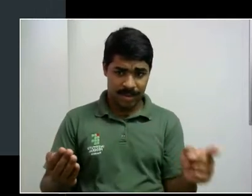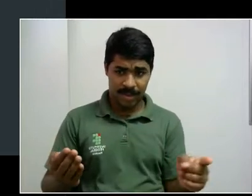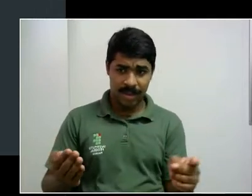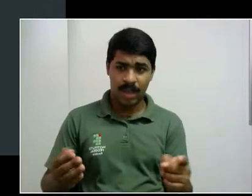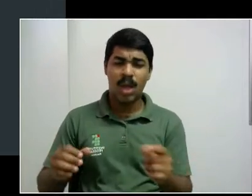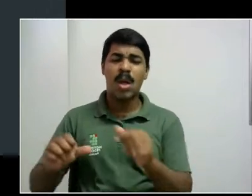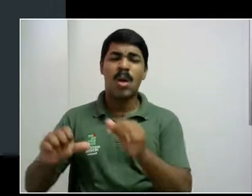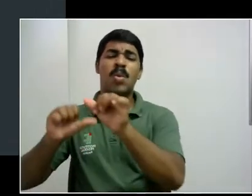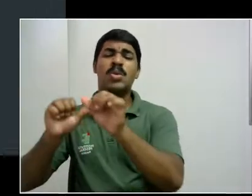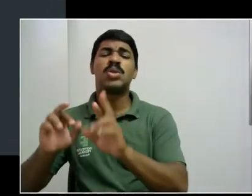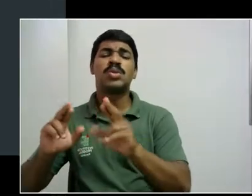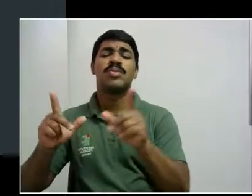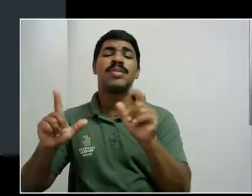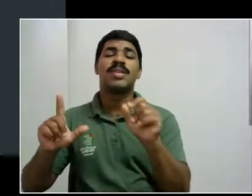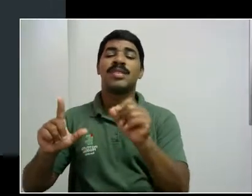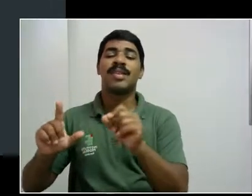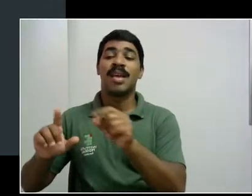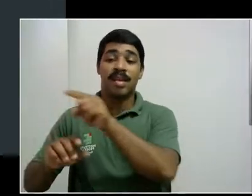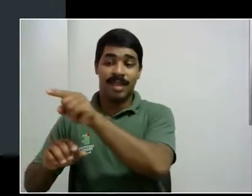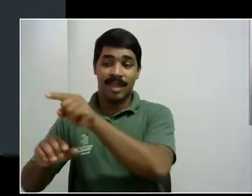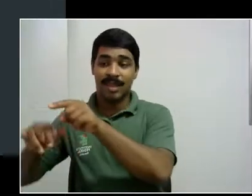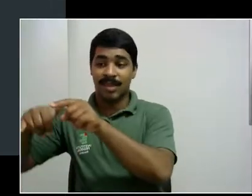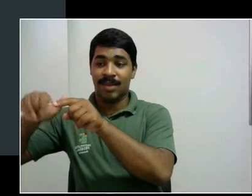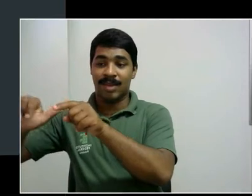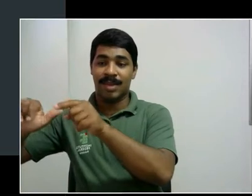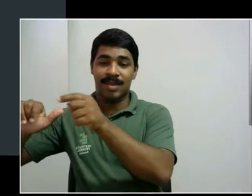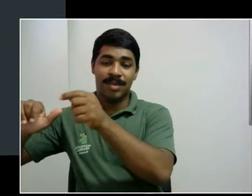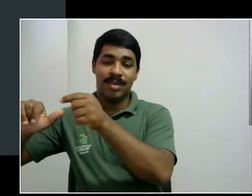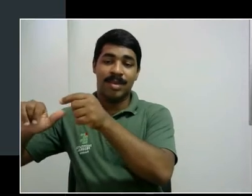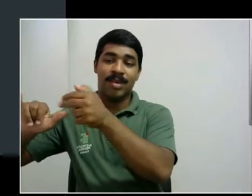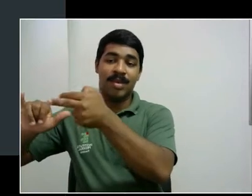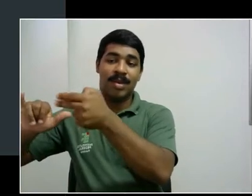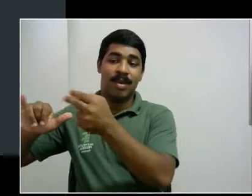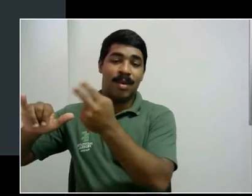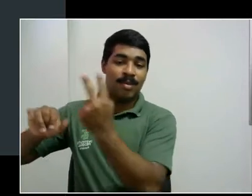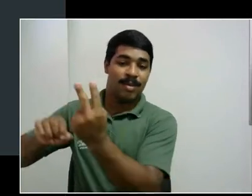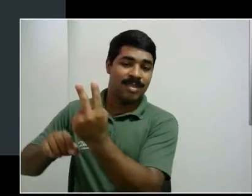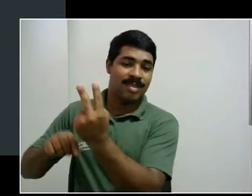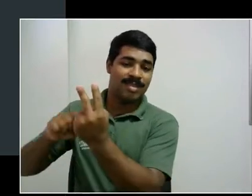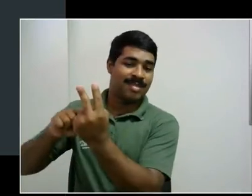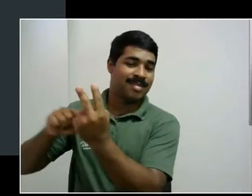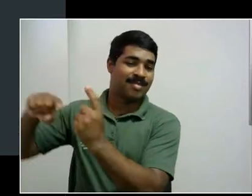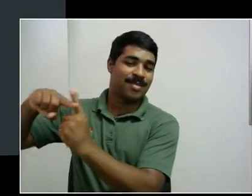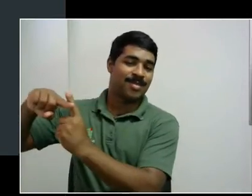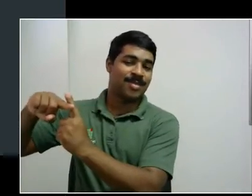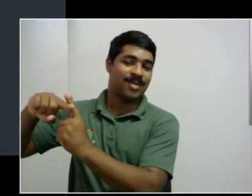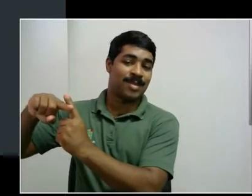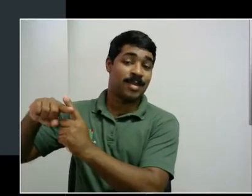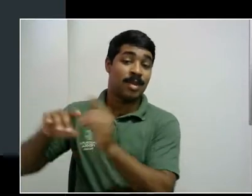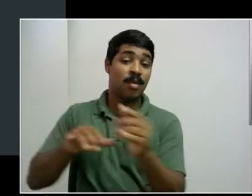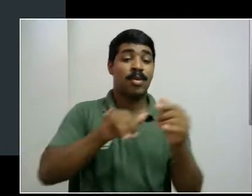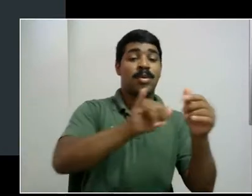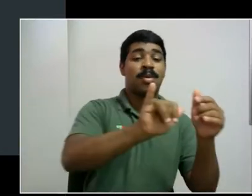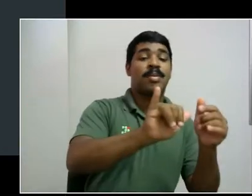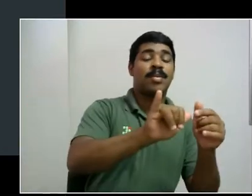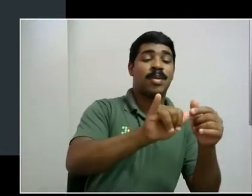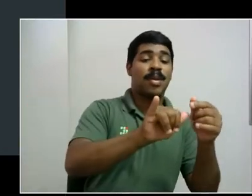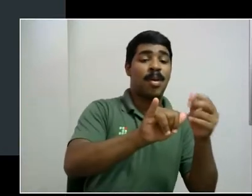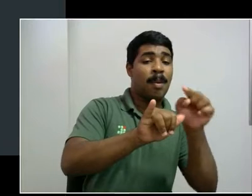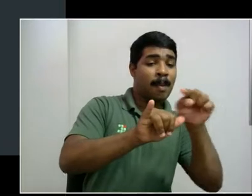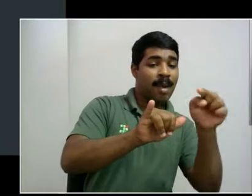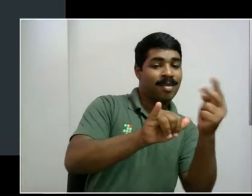a aqui, ó, né? Um está positivo e o outro está negativo. E é isso que caracteriza uma função, quando ela é crescente e decrescente. Ó,